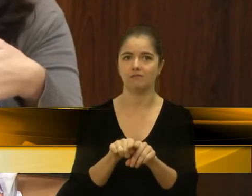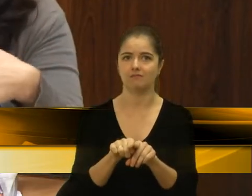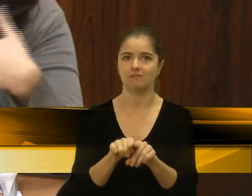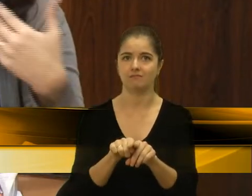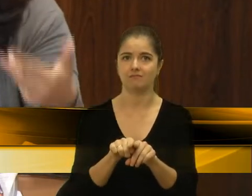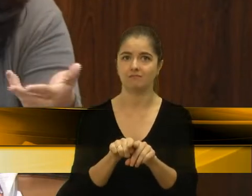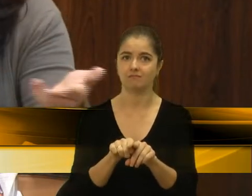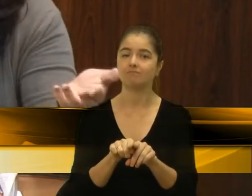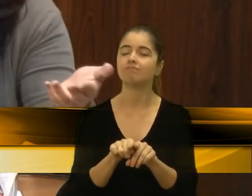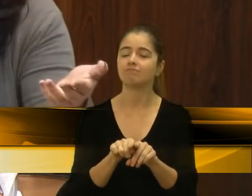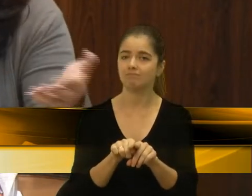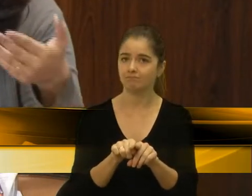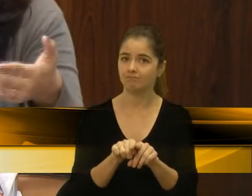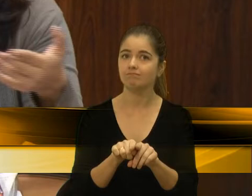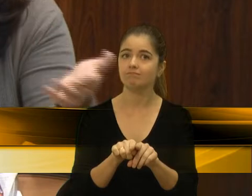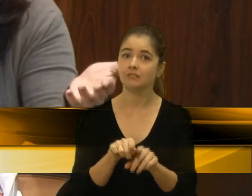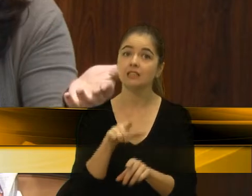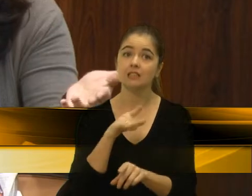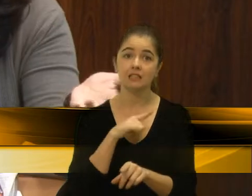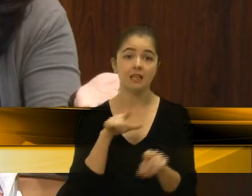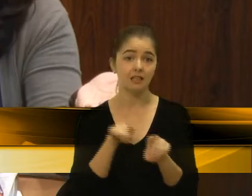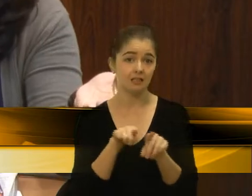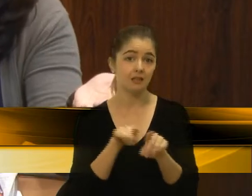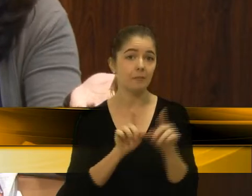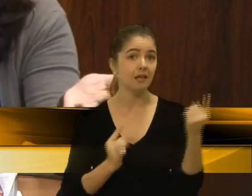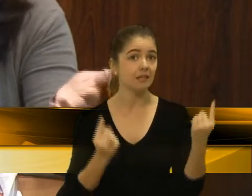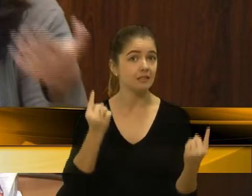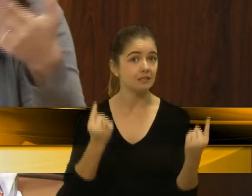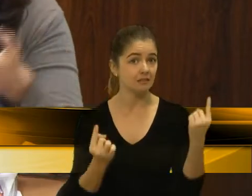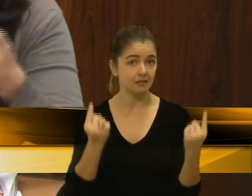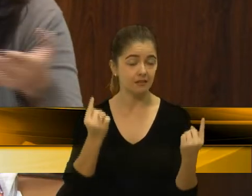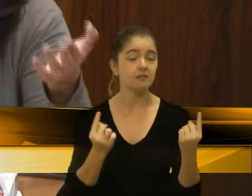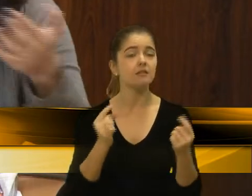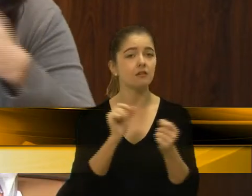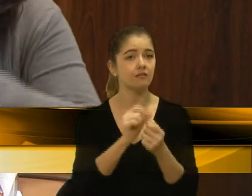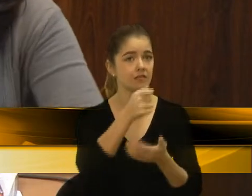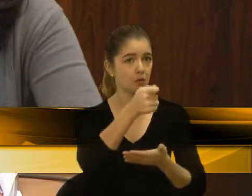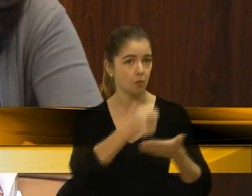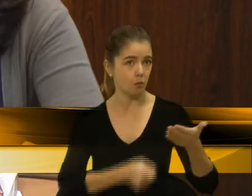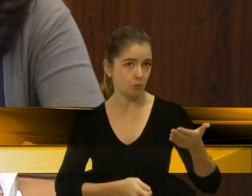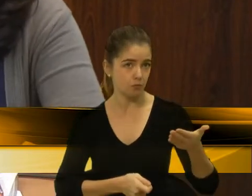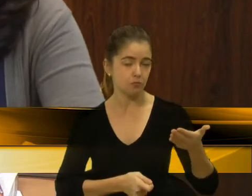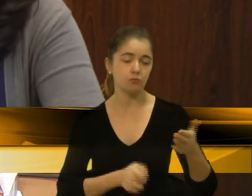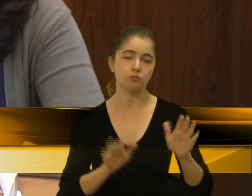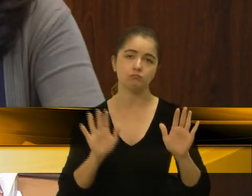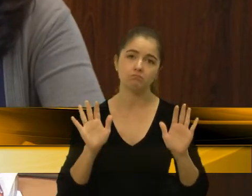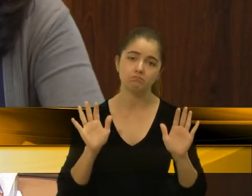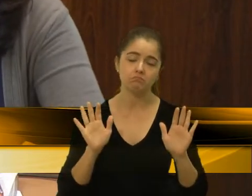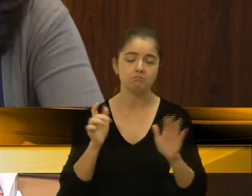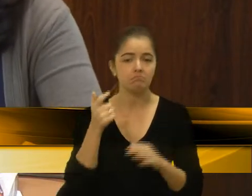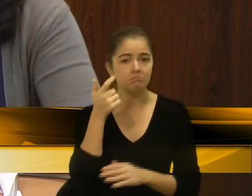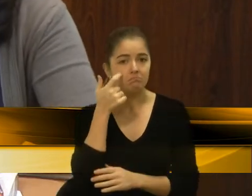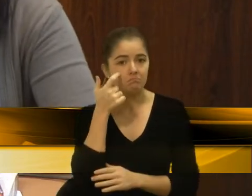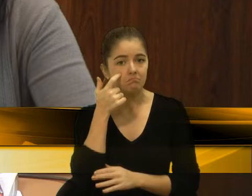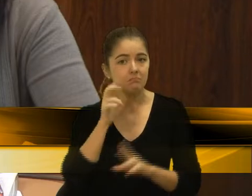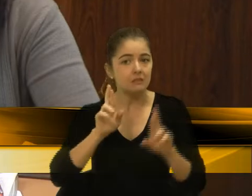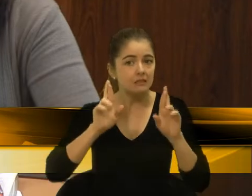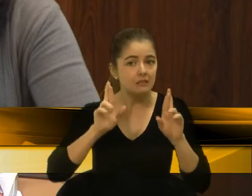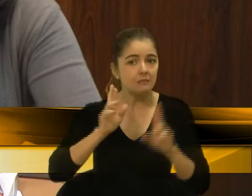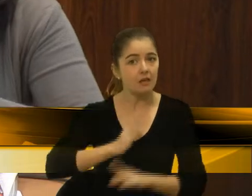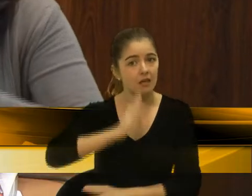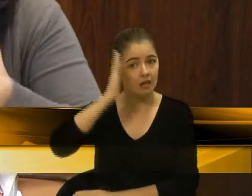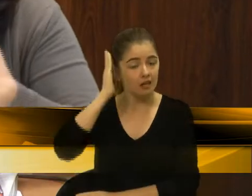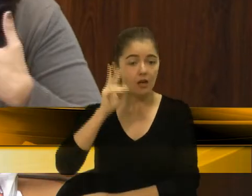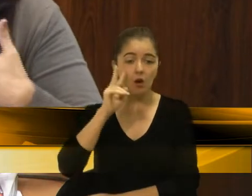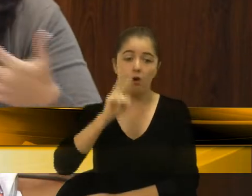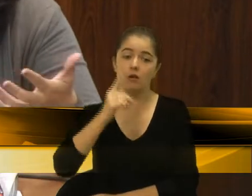ganharia. Inclusive, tem previsão na licitação de concurso. Então, a gente espera que o prefeito reveja essa atitude, porque senão vai perder toda a Caxias e